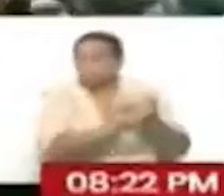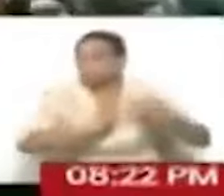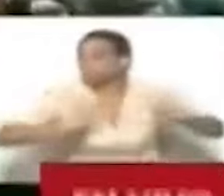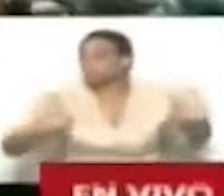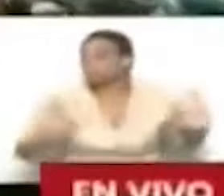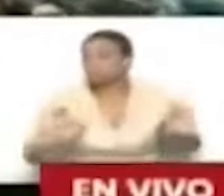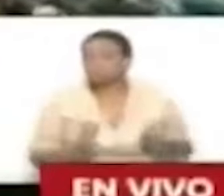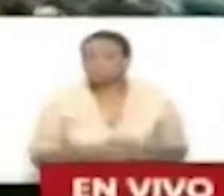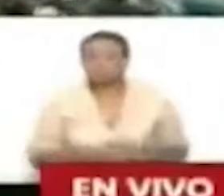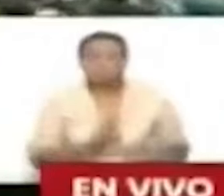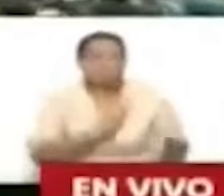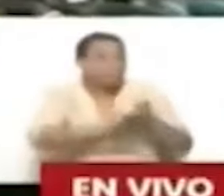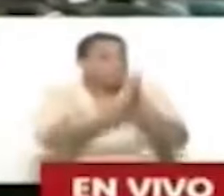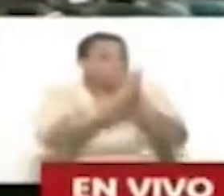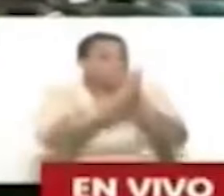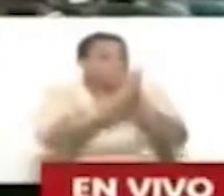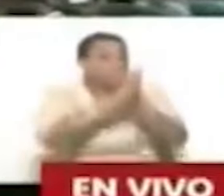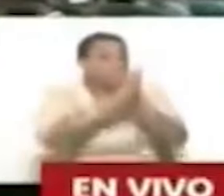carto